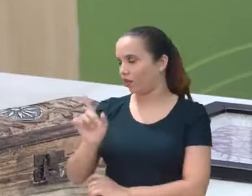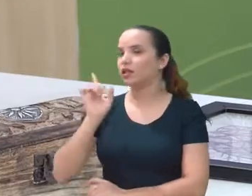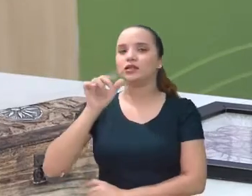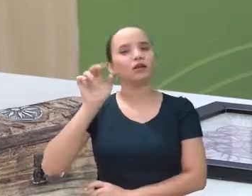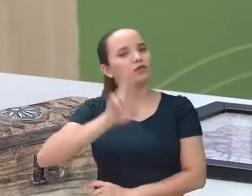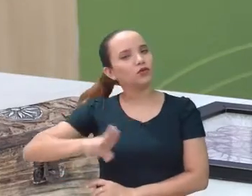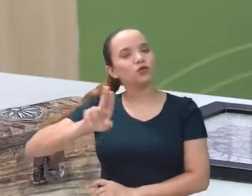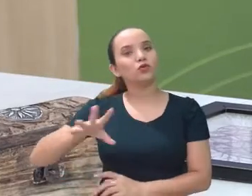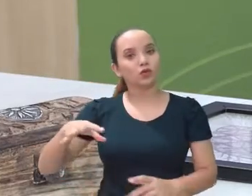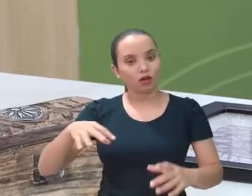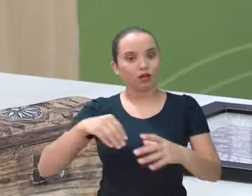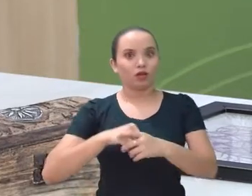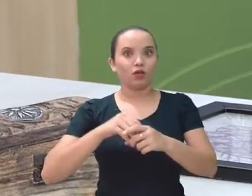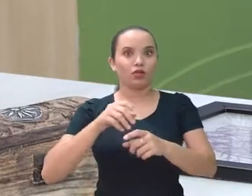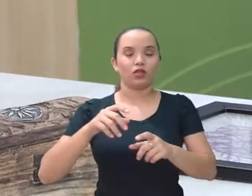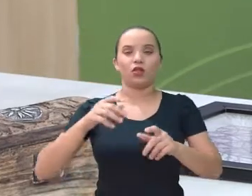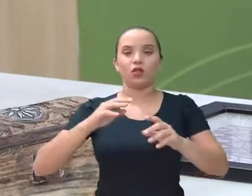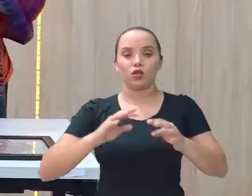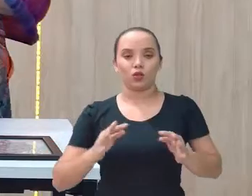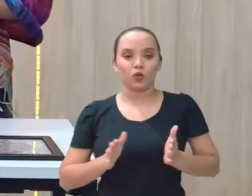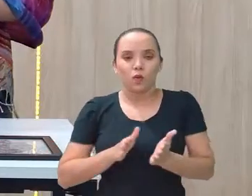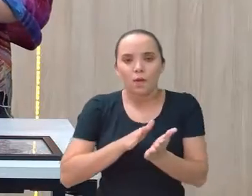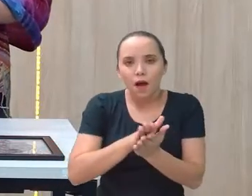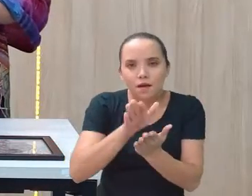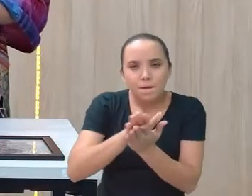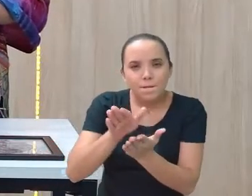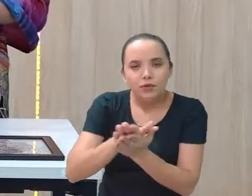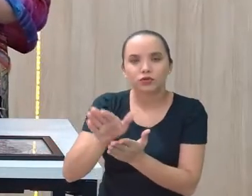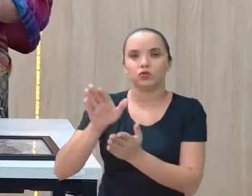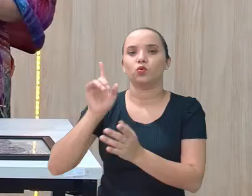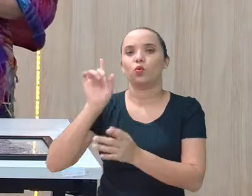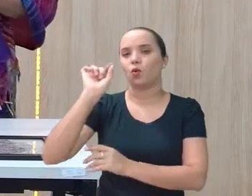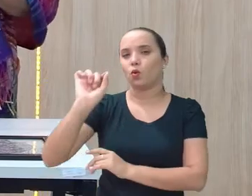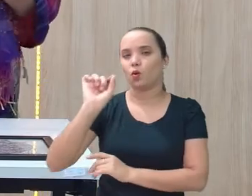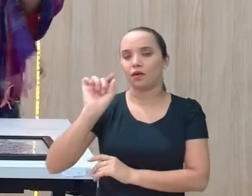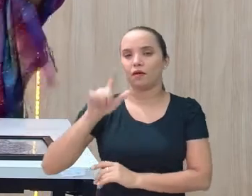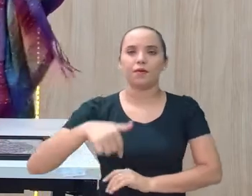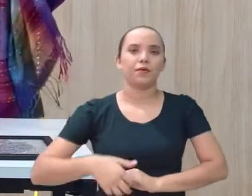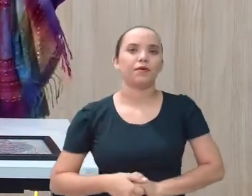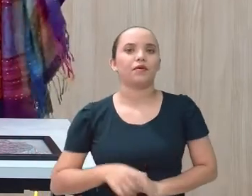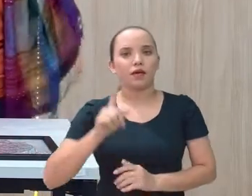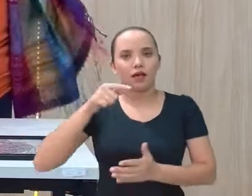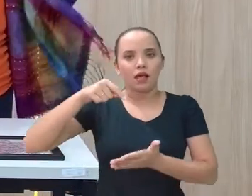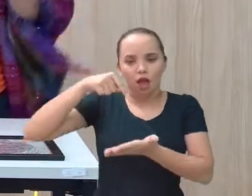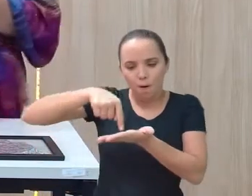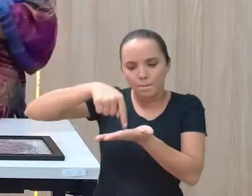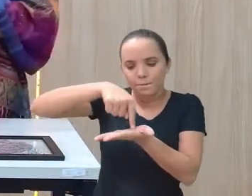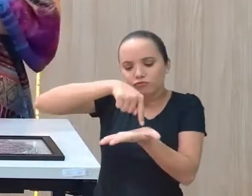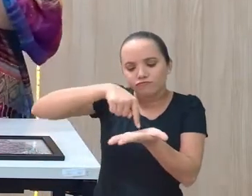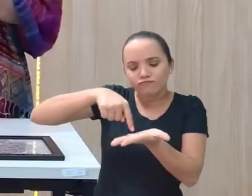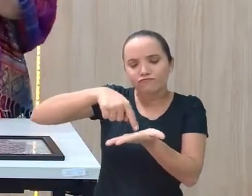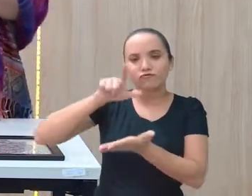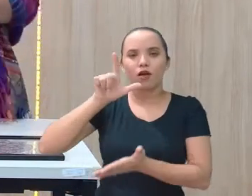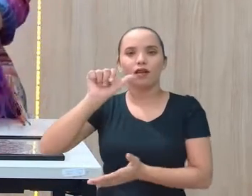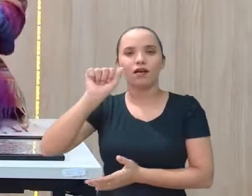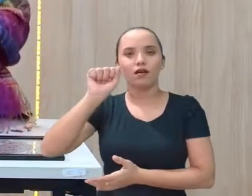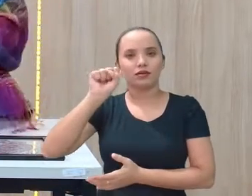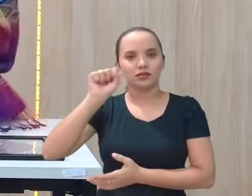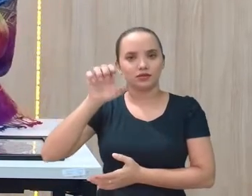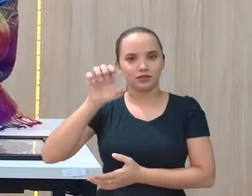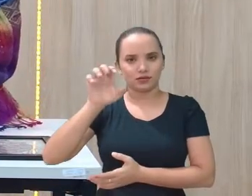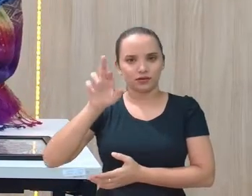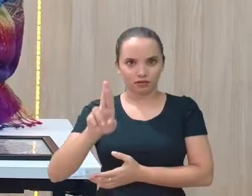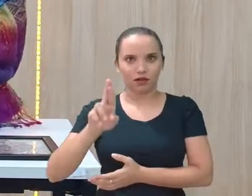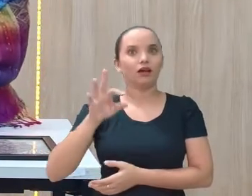maneira digital. Uma impressora... Uma cortadora laser. Cortadora laser.